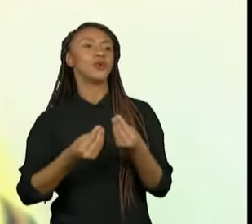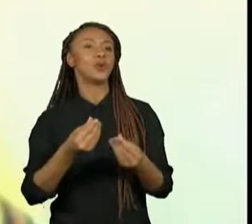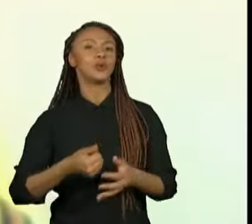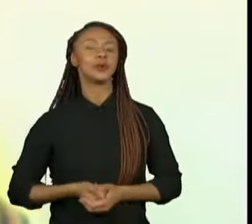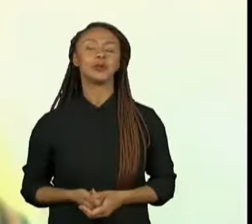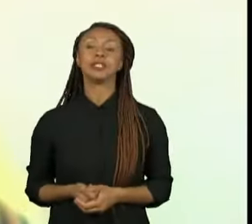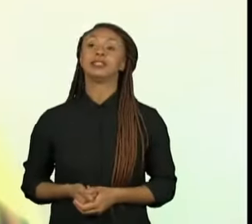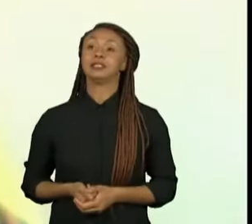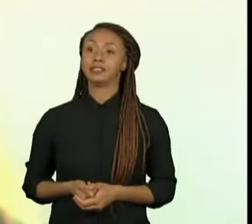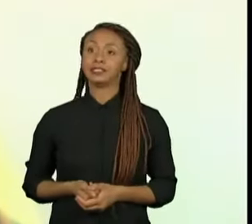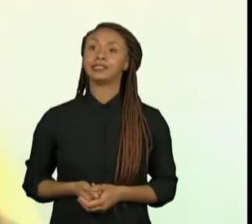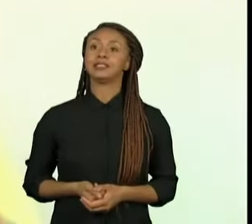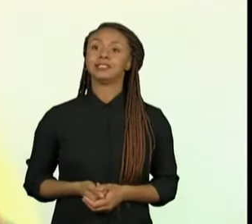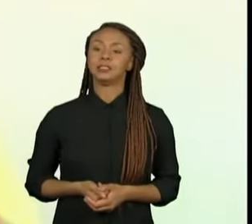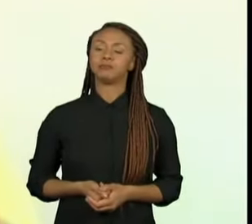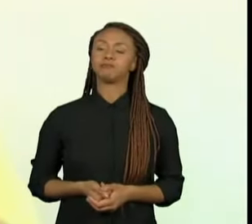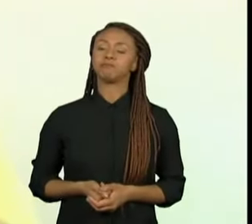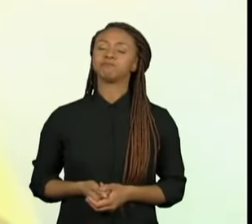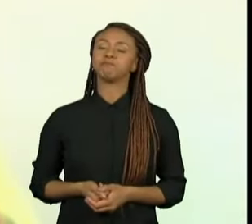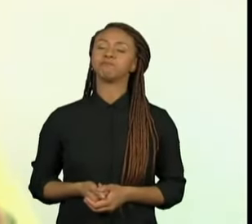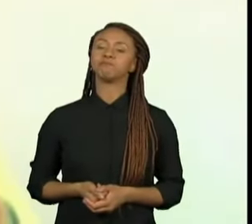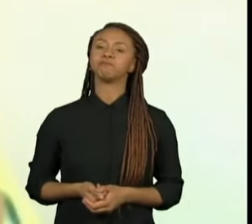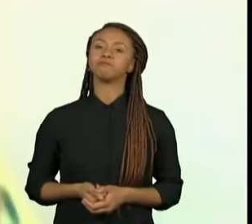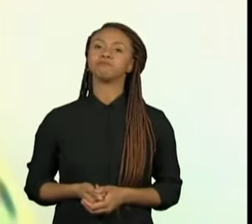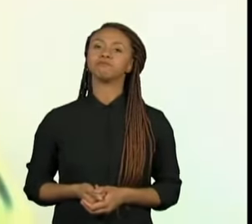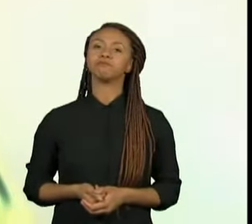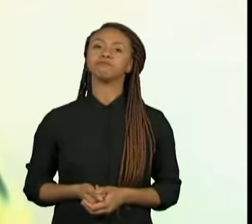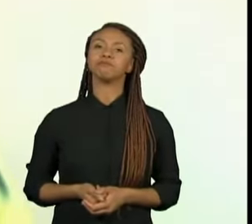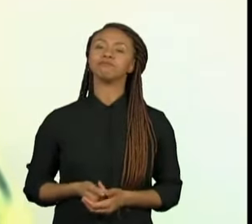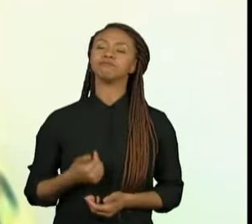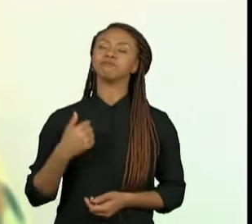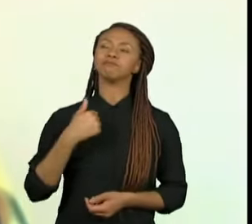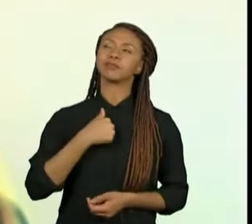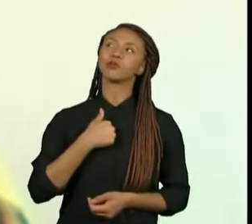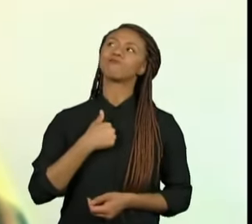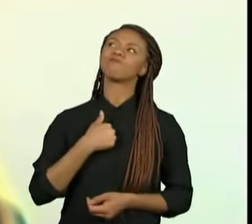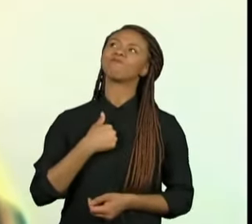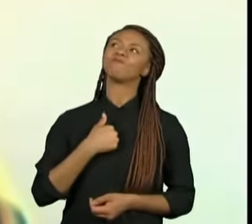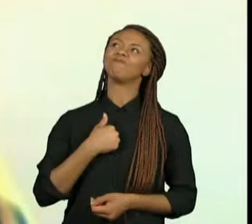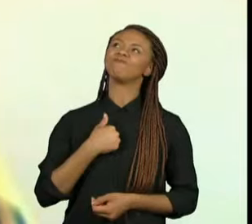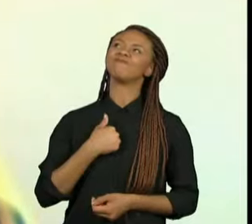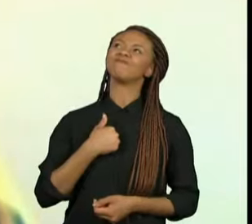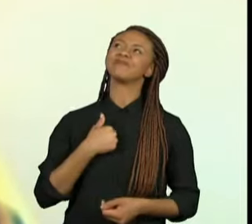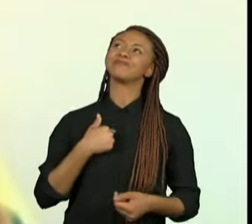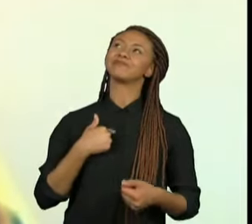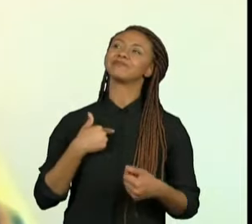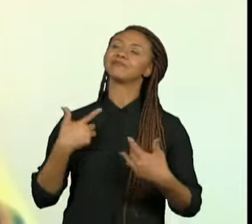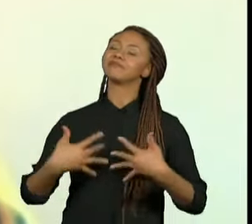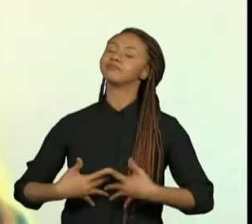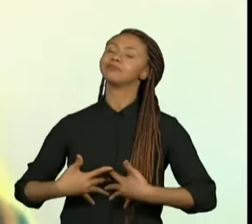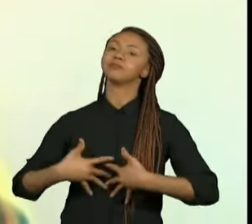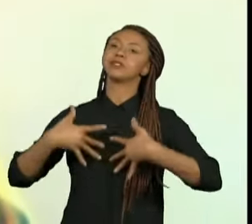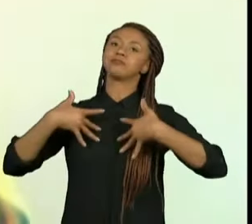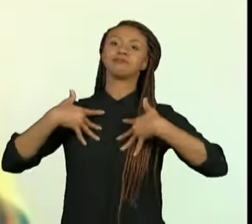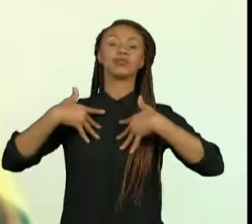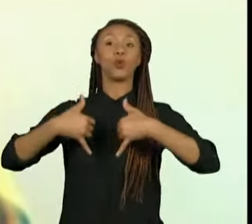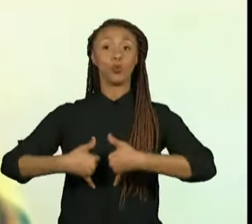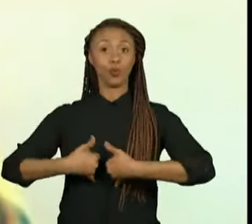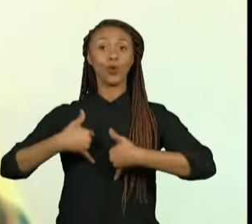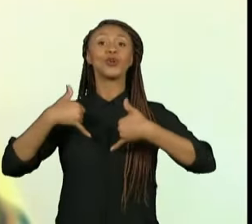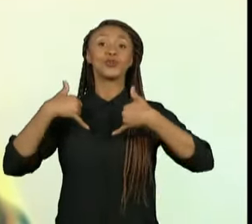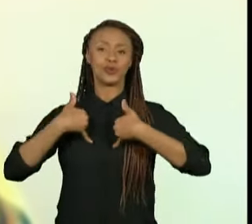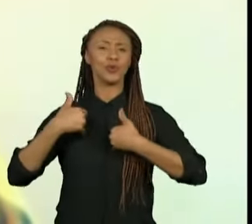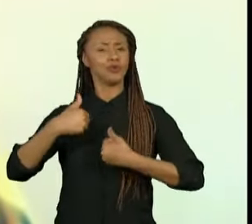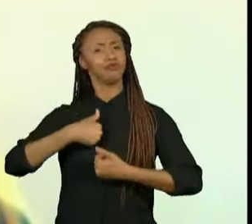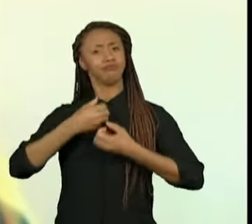Bom, eu tenho, inclusive, uma satisfação e um orgulho muito grande, né, quando eu afirmo que eu não